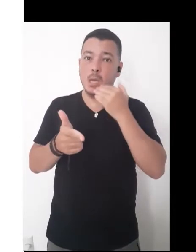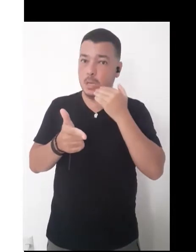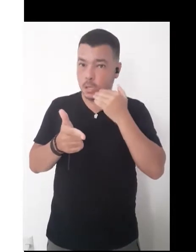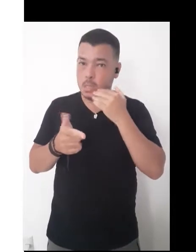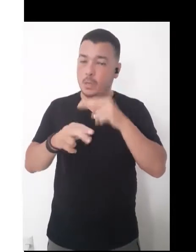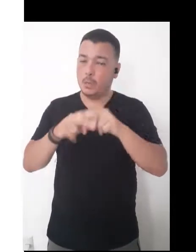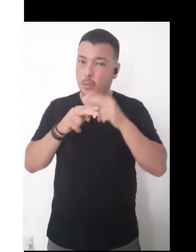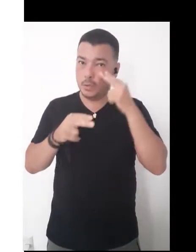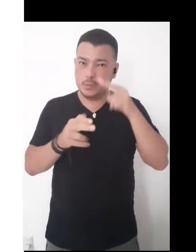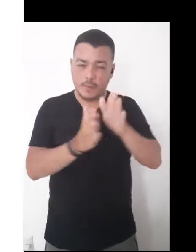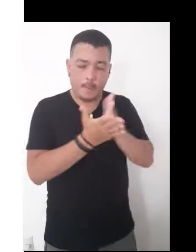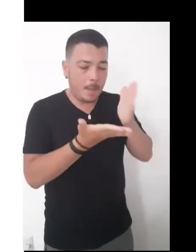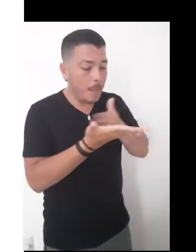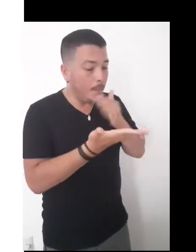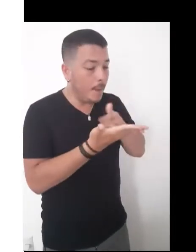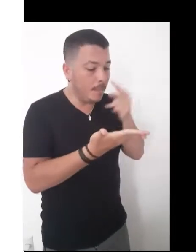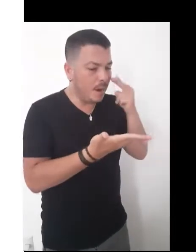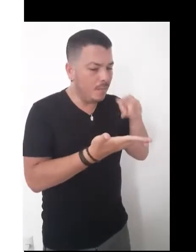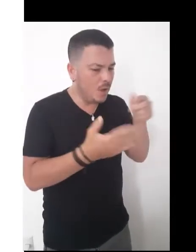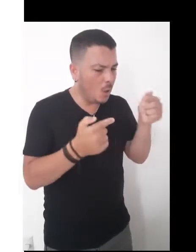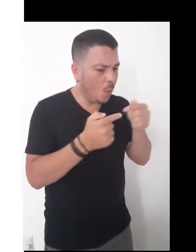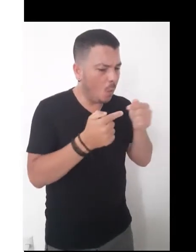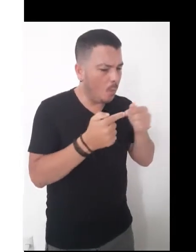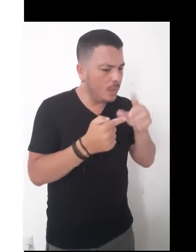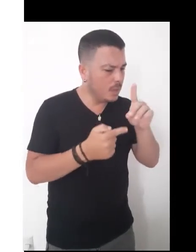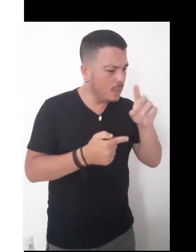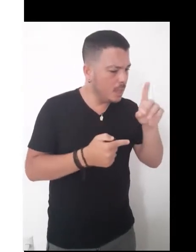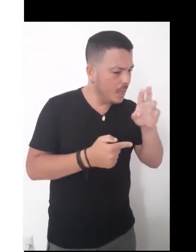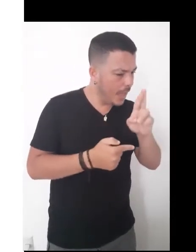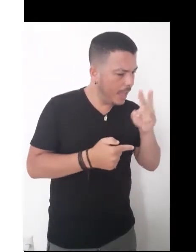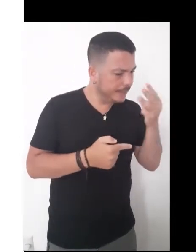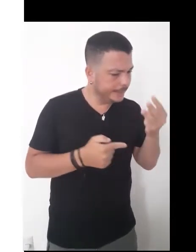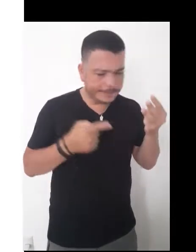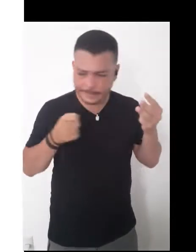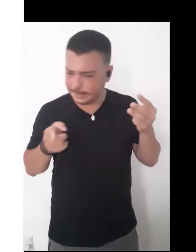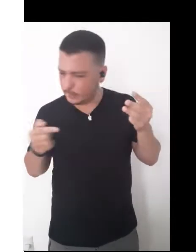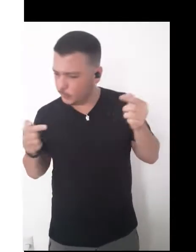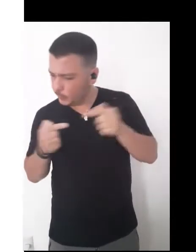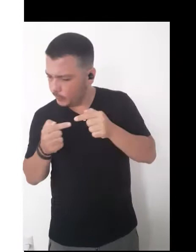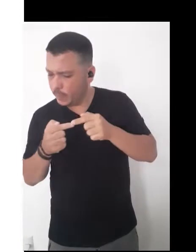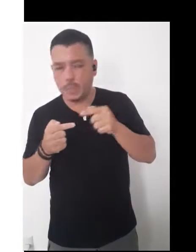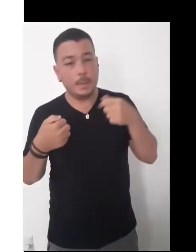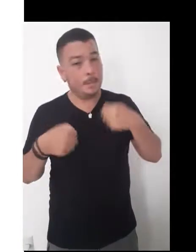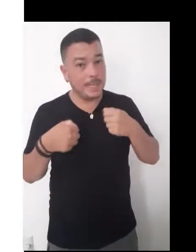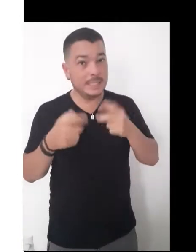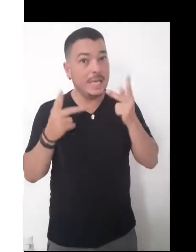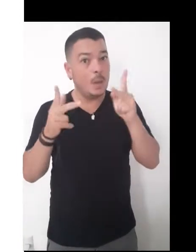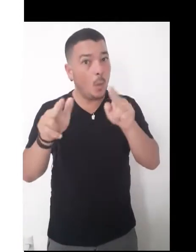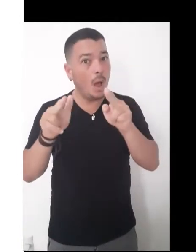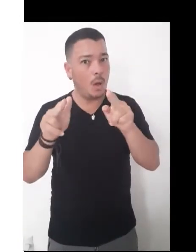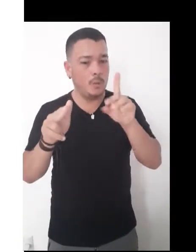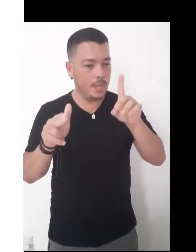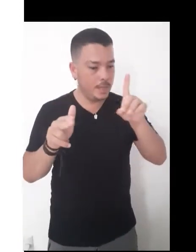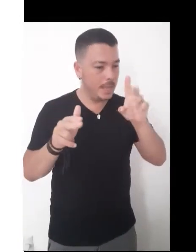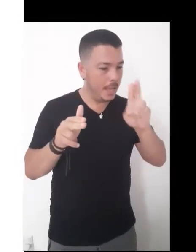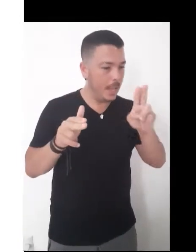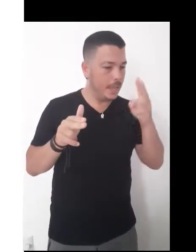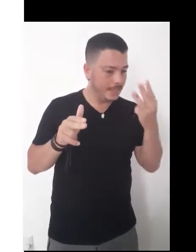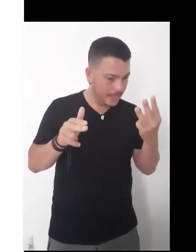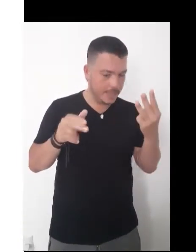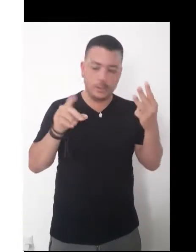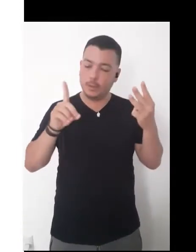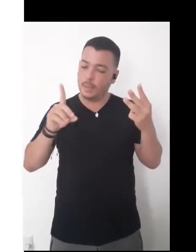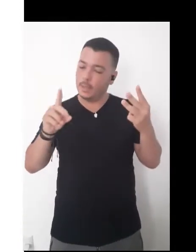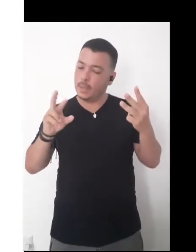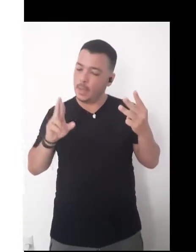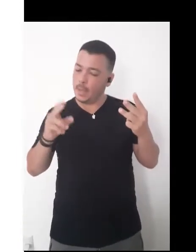olhada no manual. Se a placa-mãe aceita DDR3, você só vai encaixar a memória DDR3 lá. Não tem como fugir dessa regra. E vamos ver como foi esse avanço